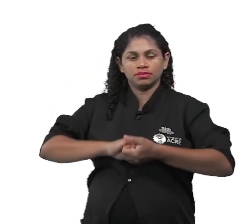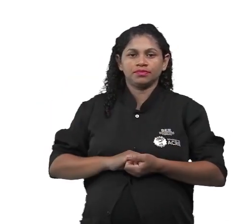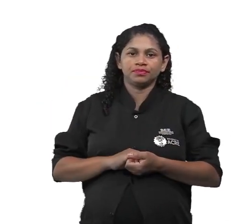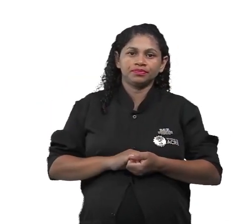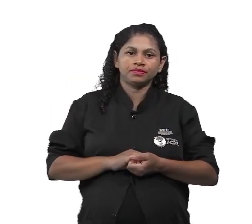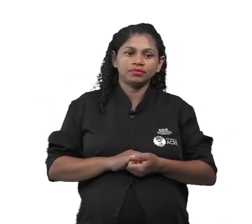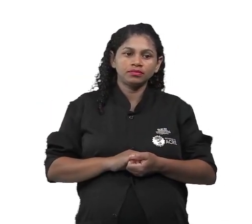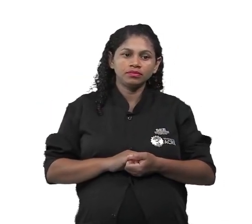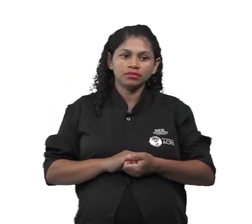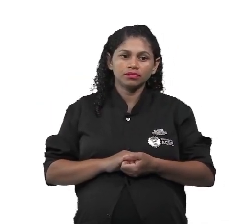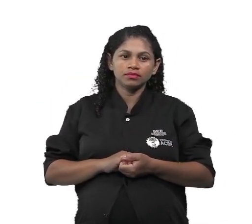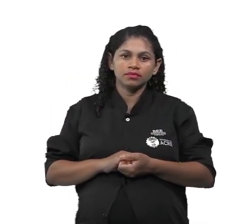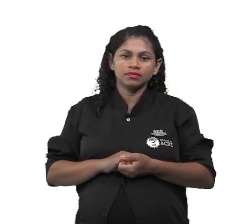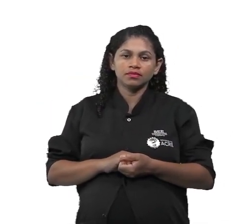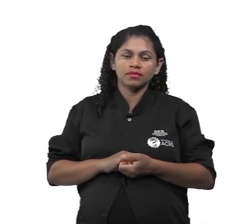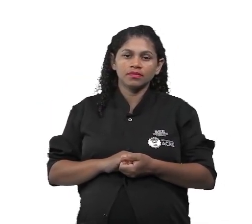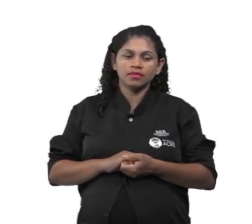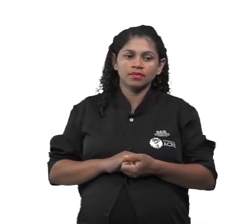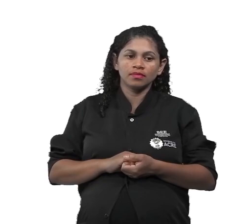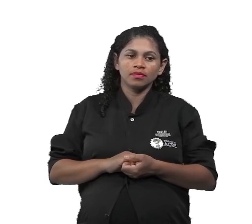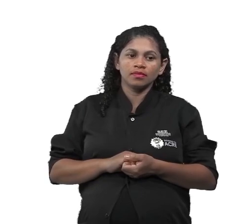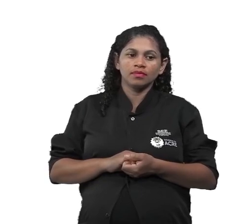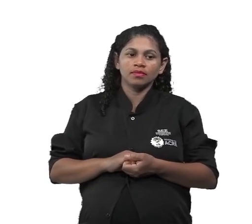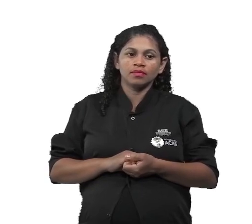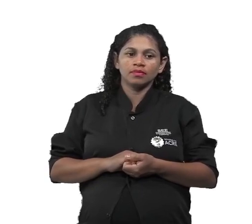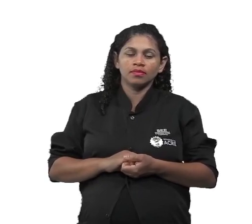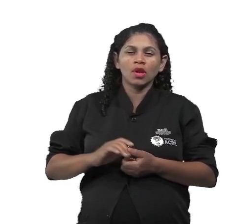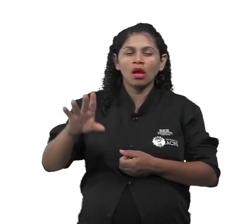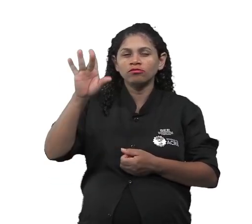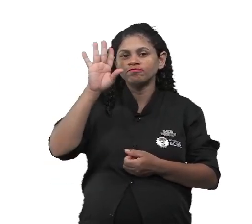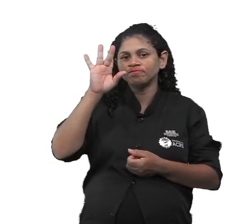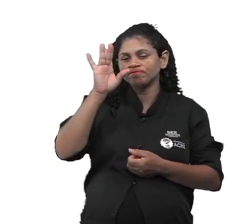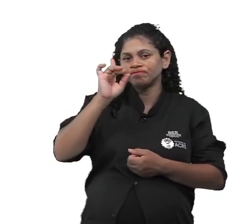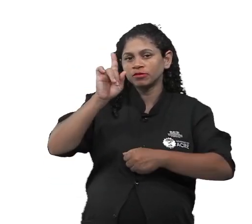Considere uma esfera de raio R, aqui.